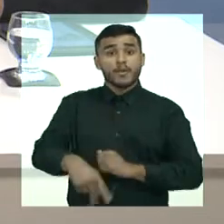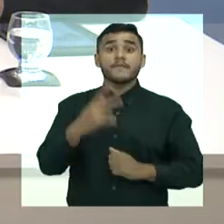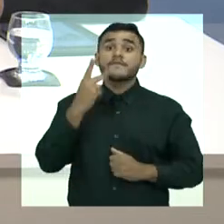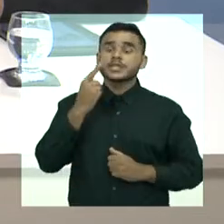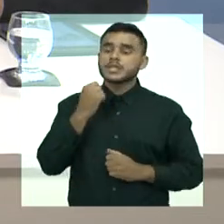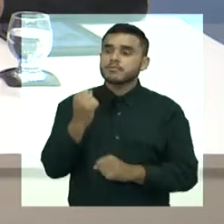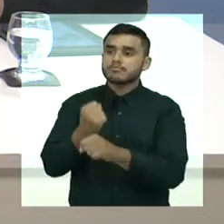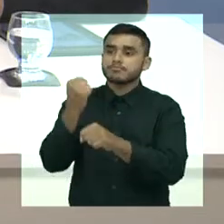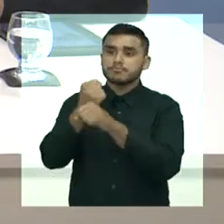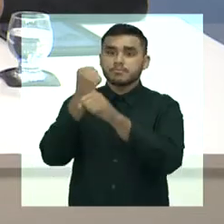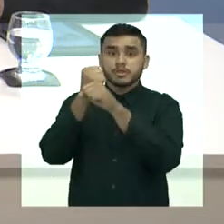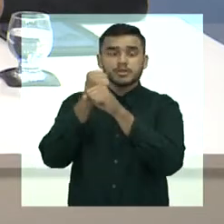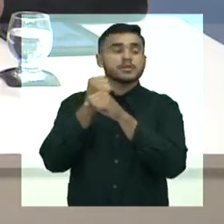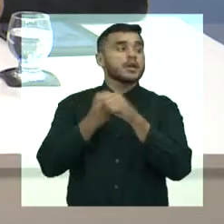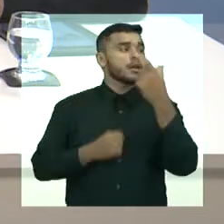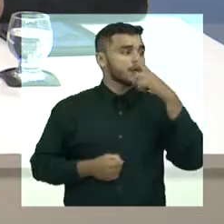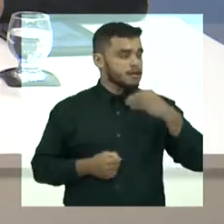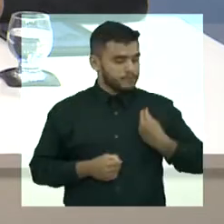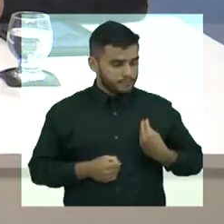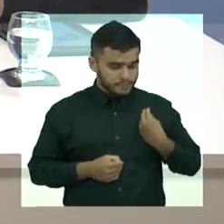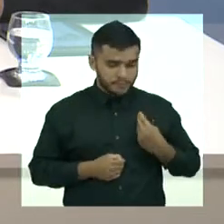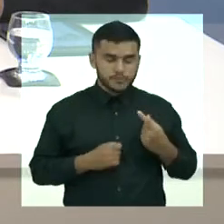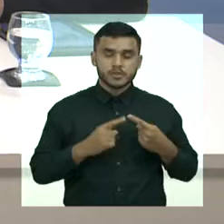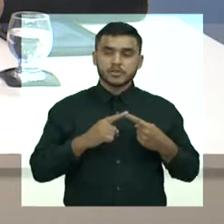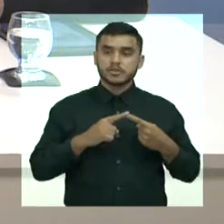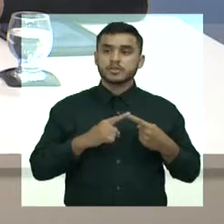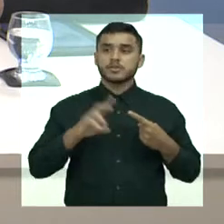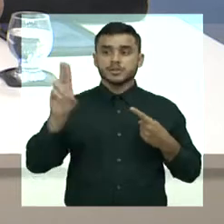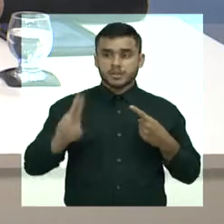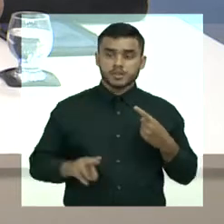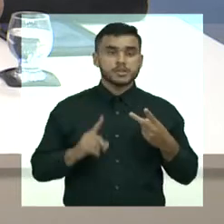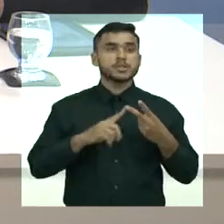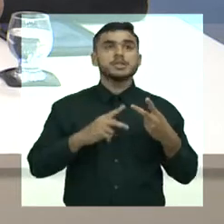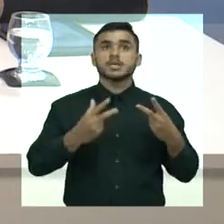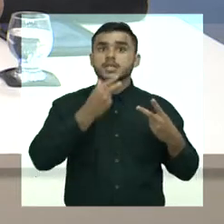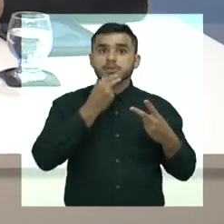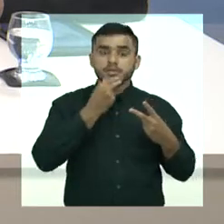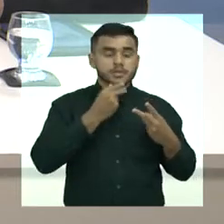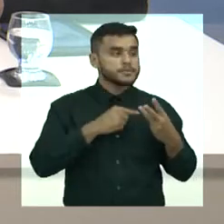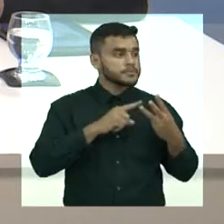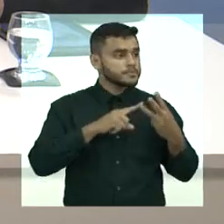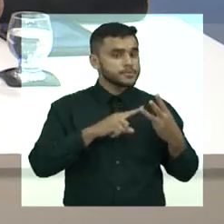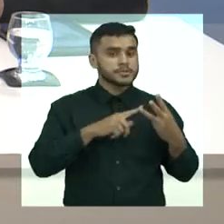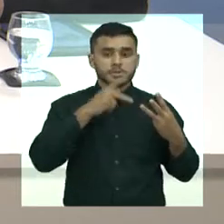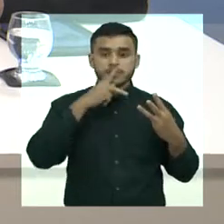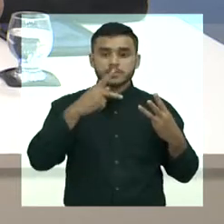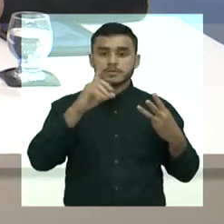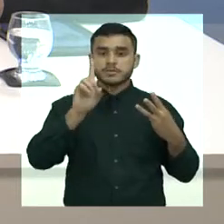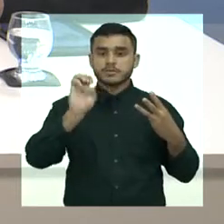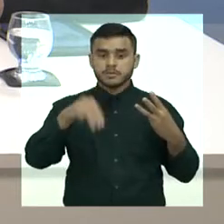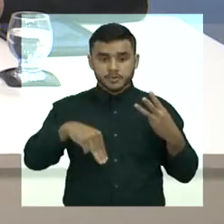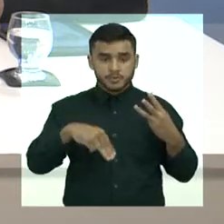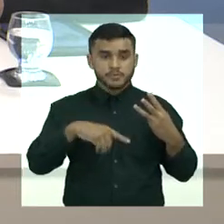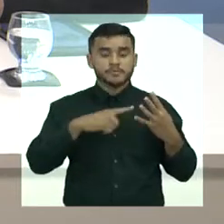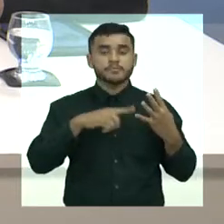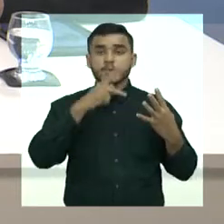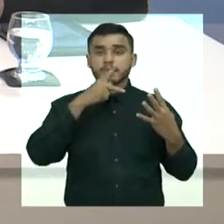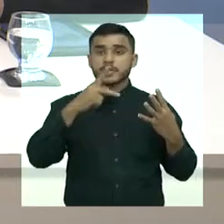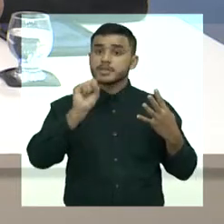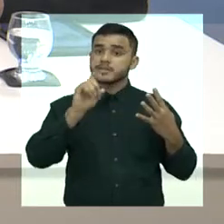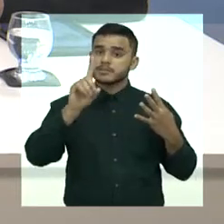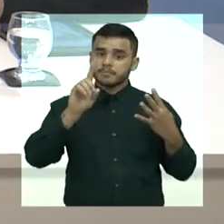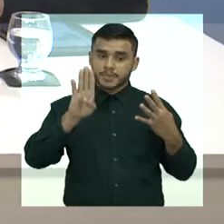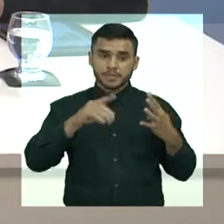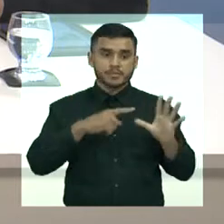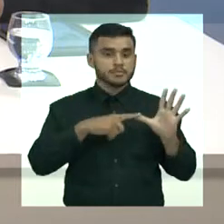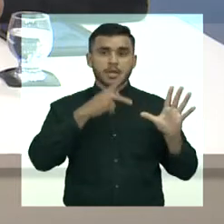Tasso Gereissati, o vice-prefeito Moroni Torgan, PSDB, aí o DEM, respectivamente, o PT em